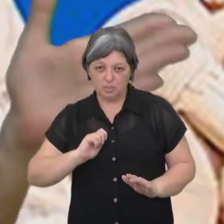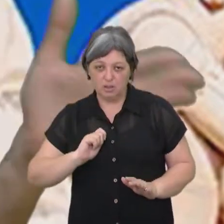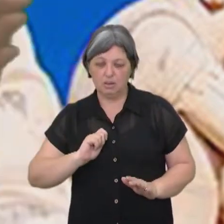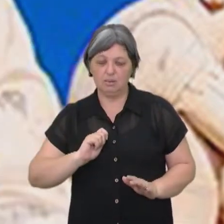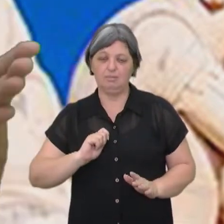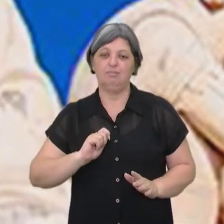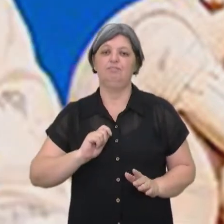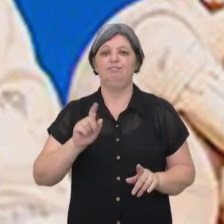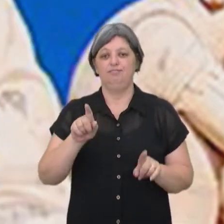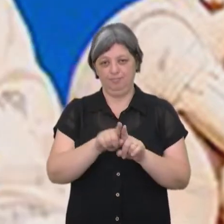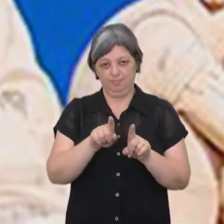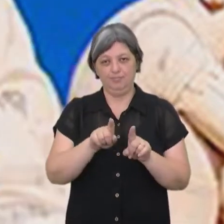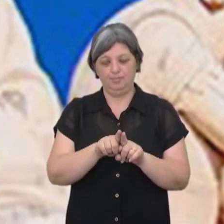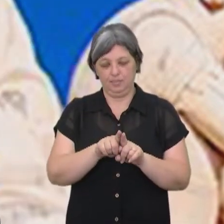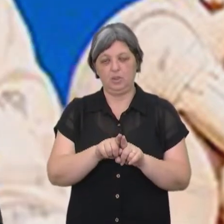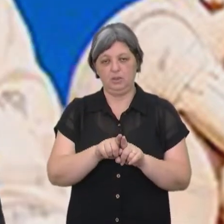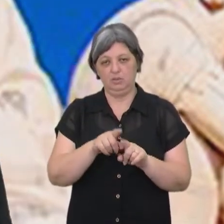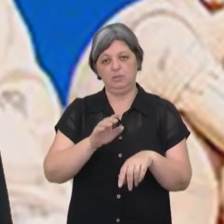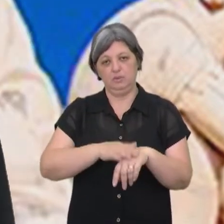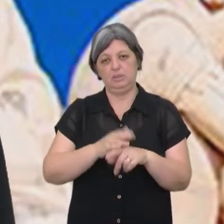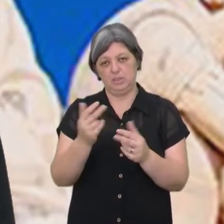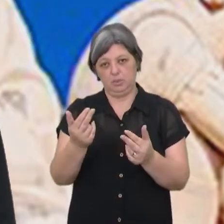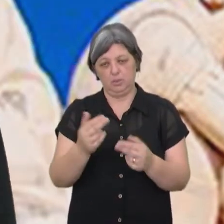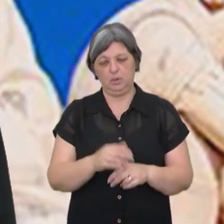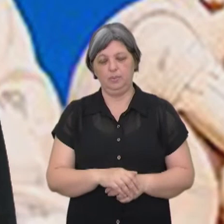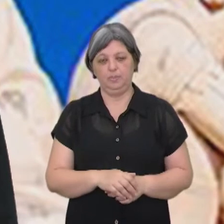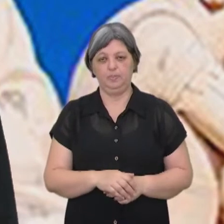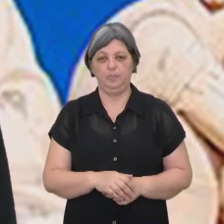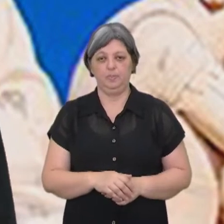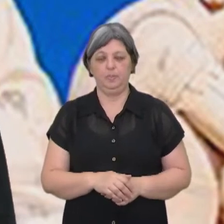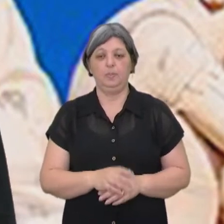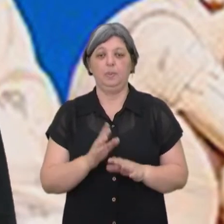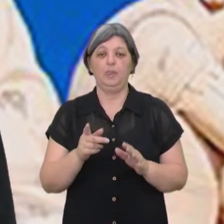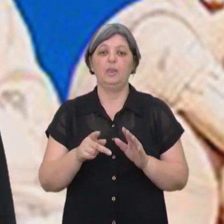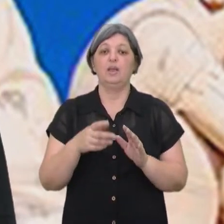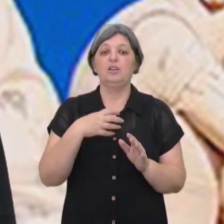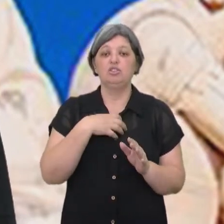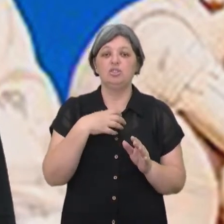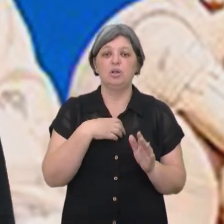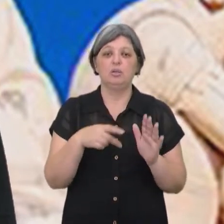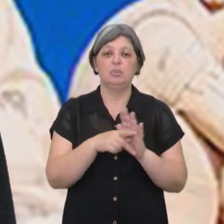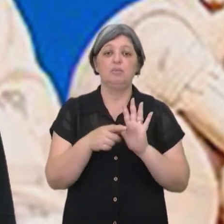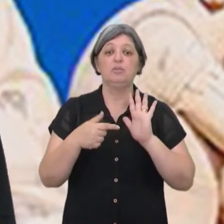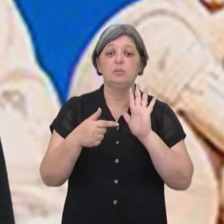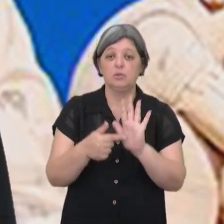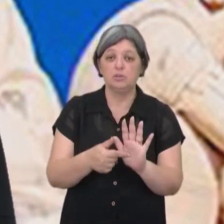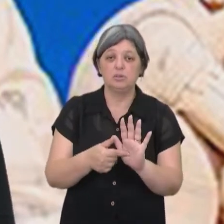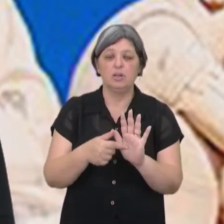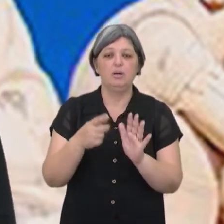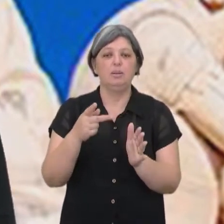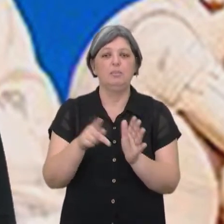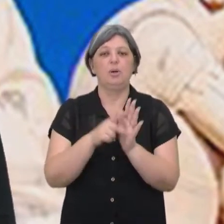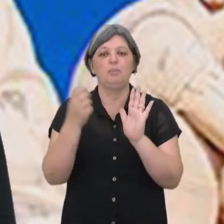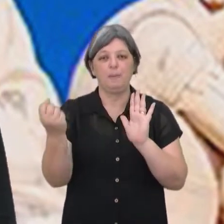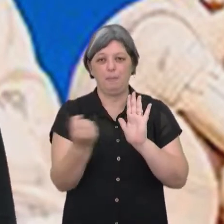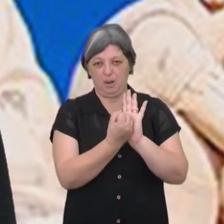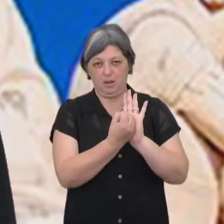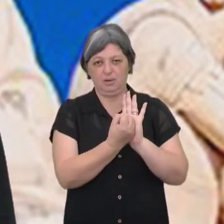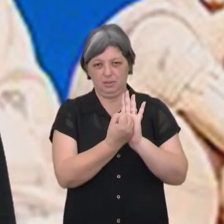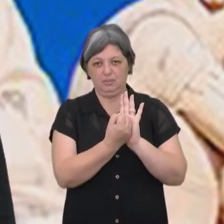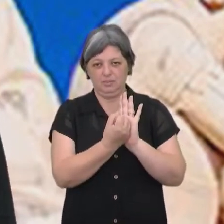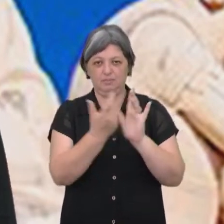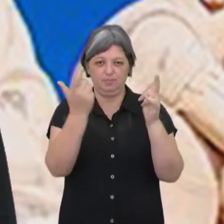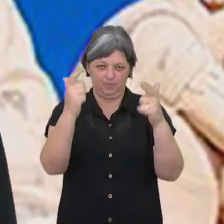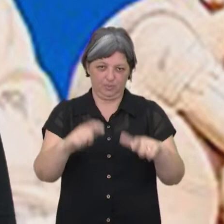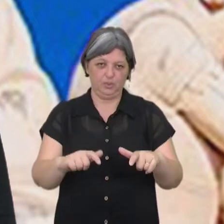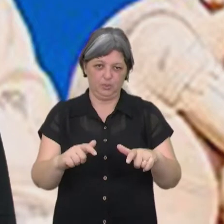também acabariam fazendo a mesma coisa, ou seja, era uma forma de mostrar, de deixar uma marca ali, né, um padrão, no